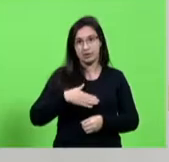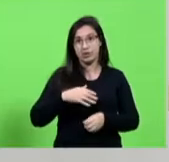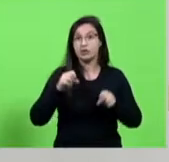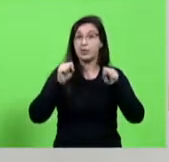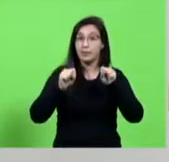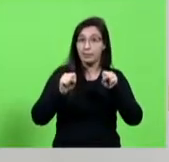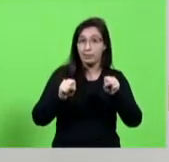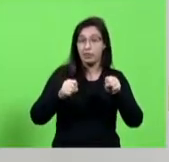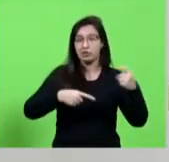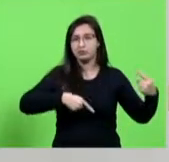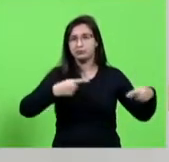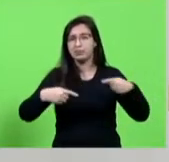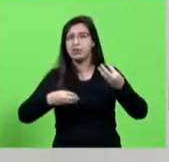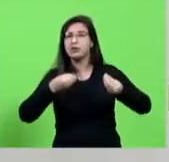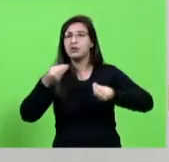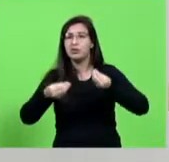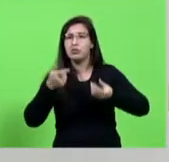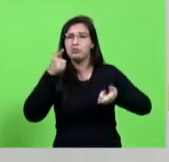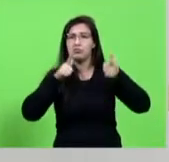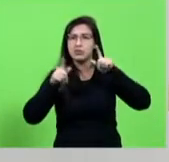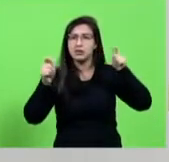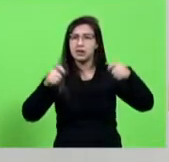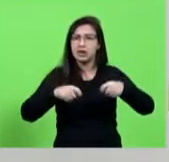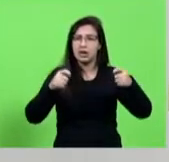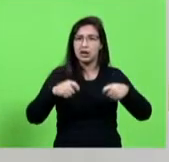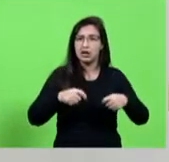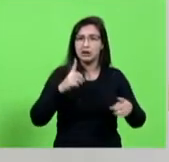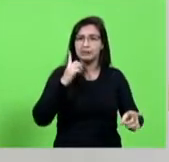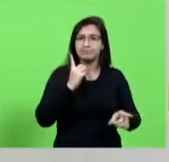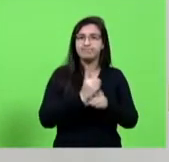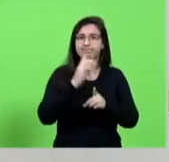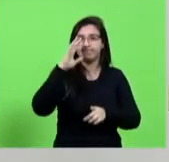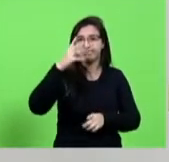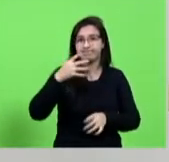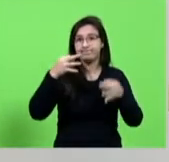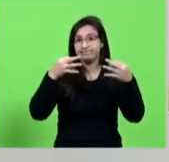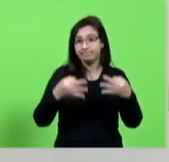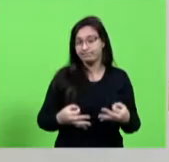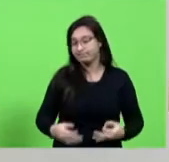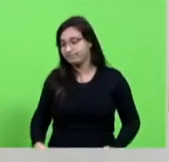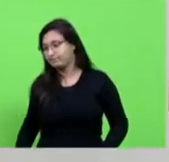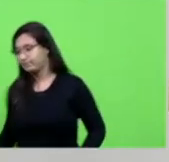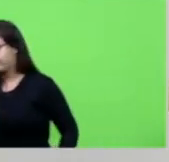isso, ver se a gente consegue chegar num denominador comum para